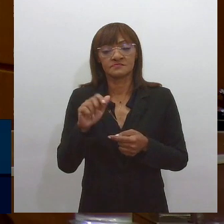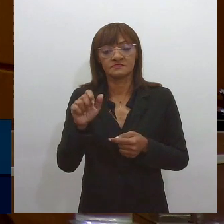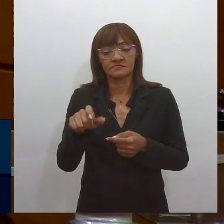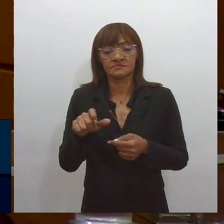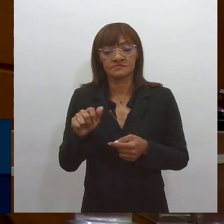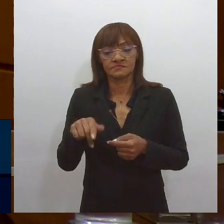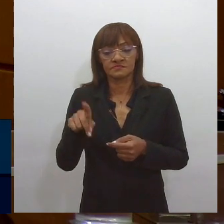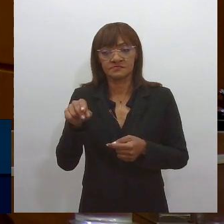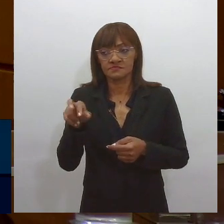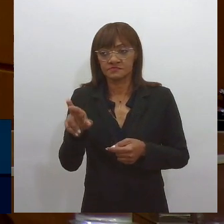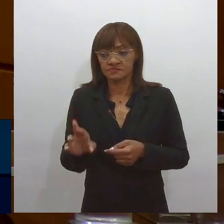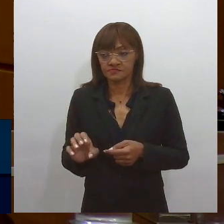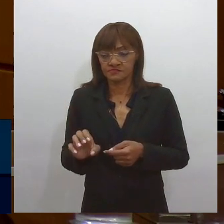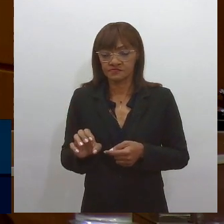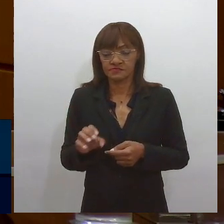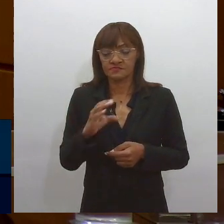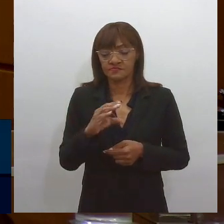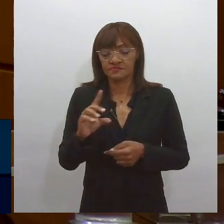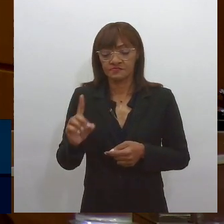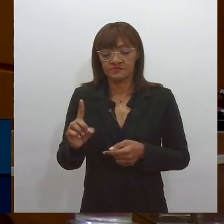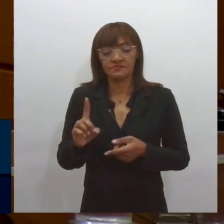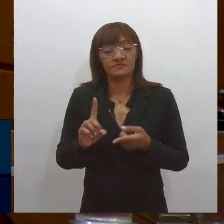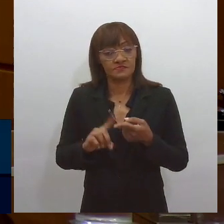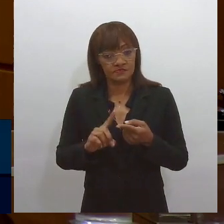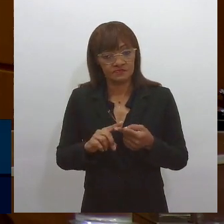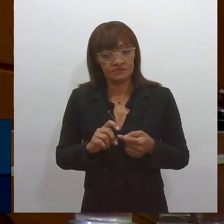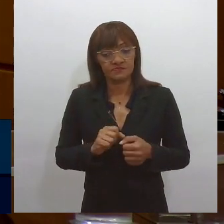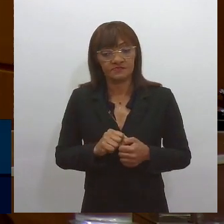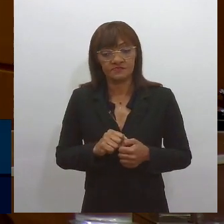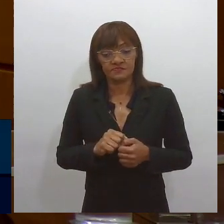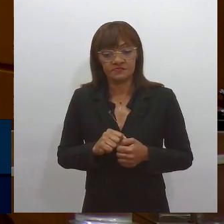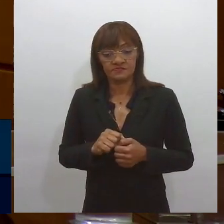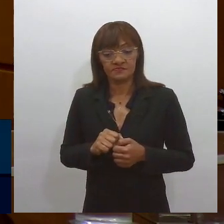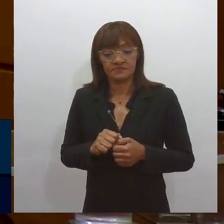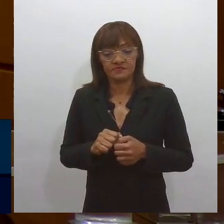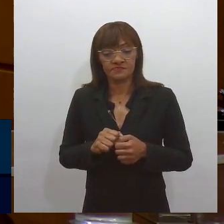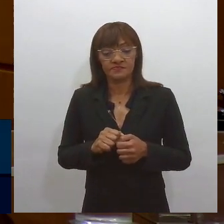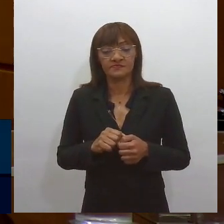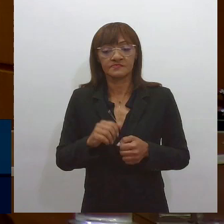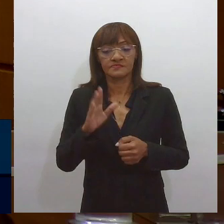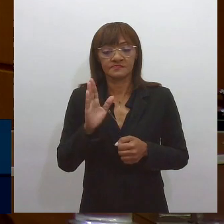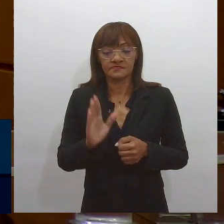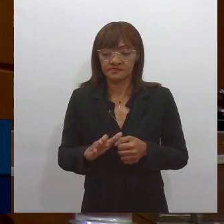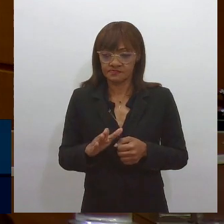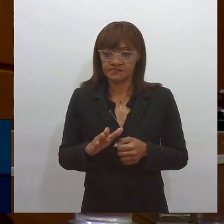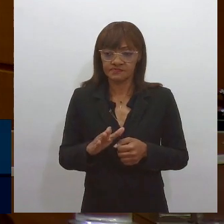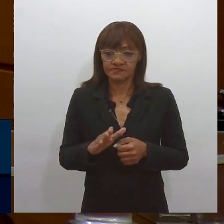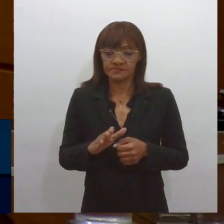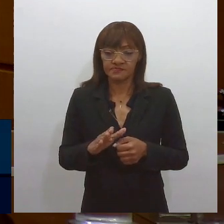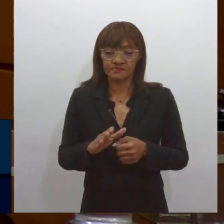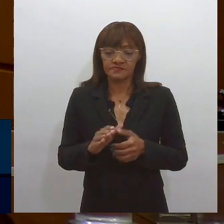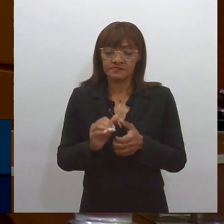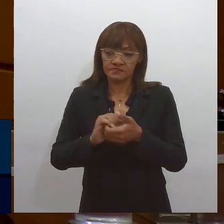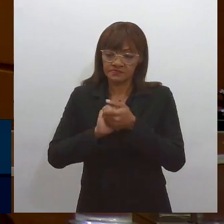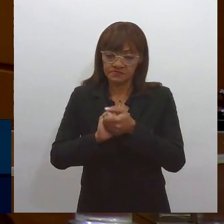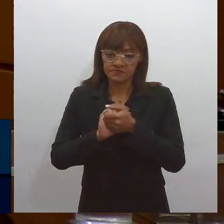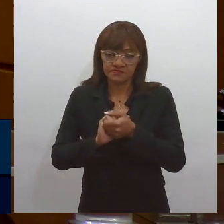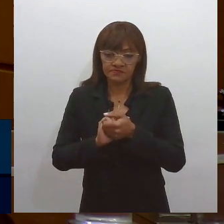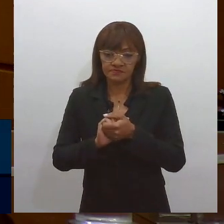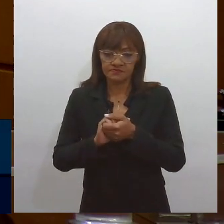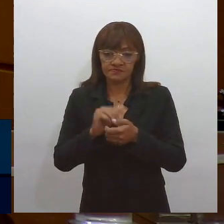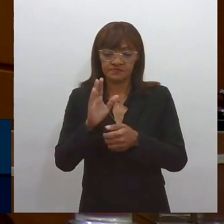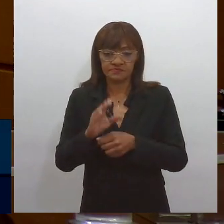de Sergipe queria cumprimentar o supervisor de construção Engenheiro Igor e cumprimentar também o supervisor de manutenção